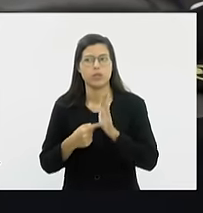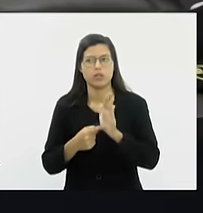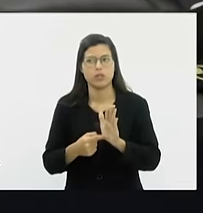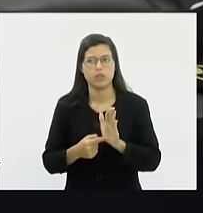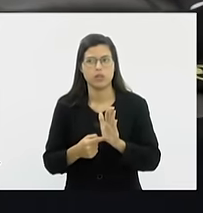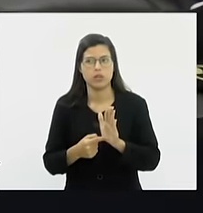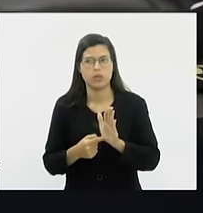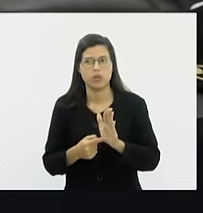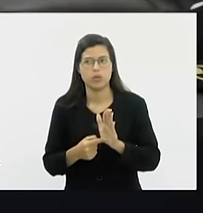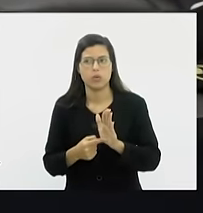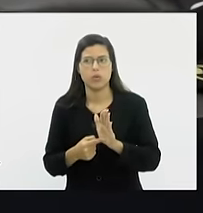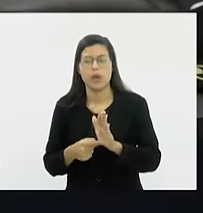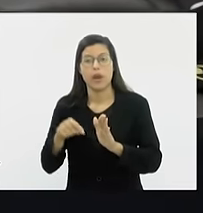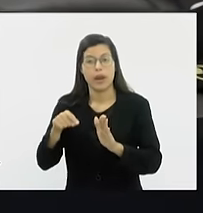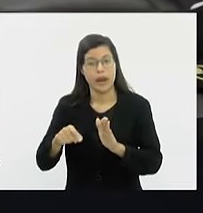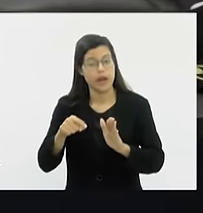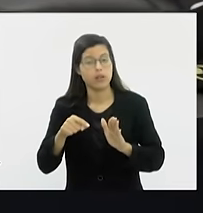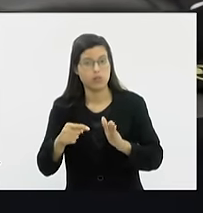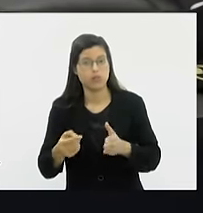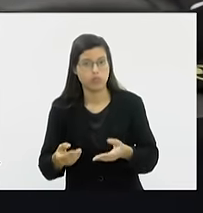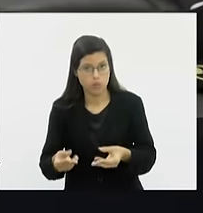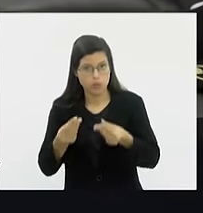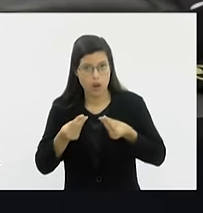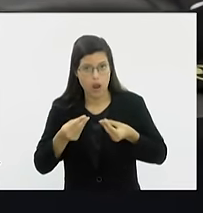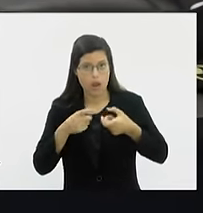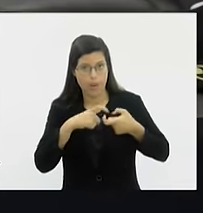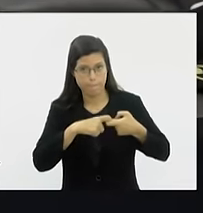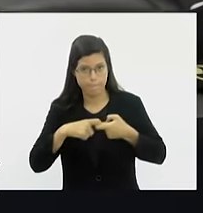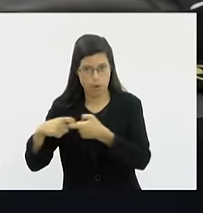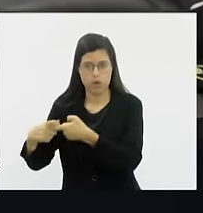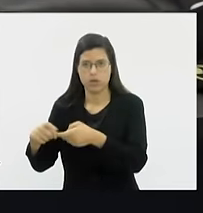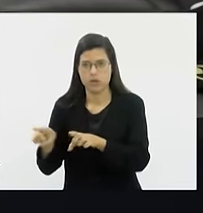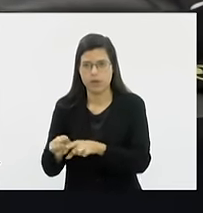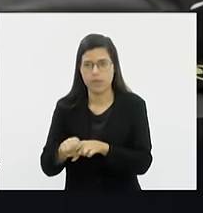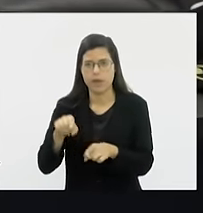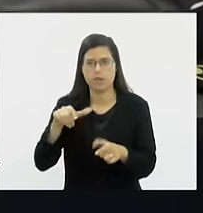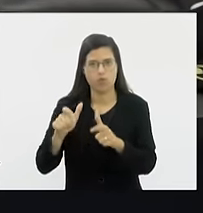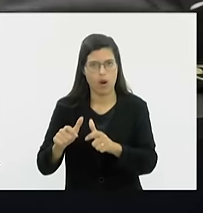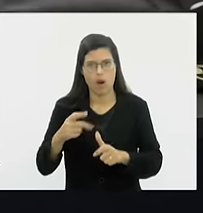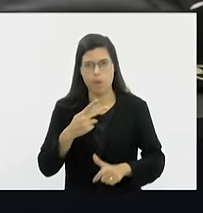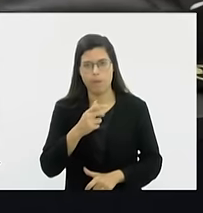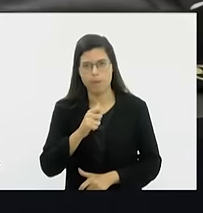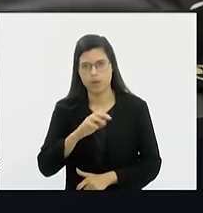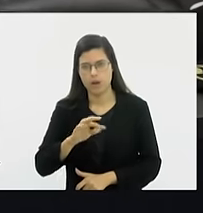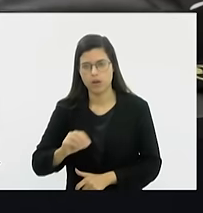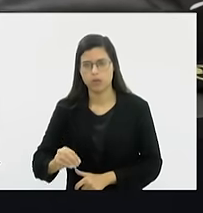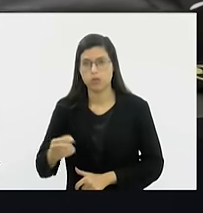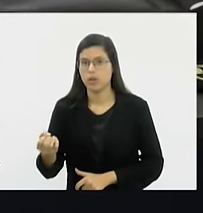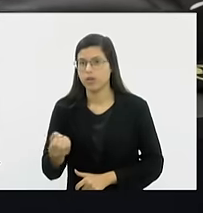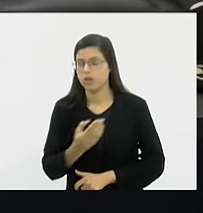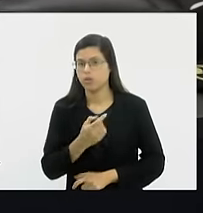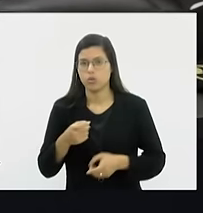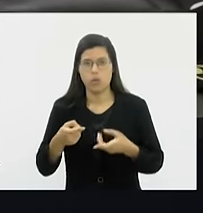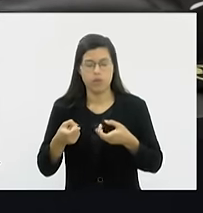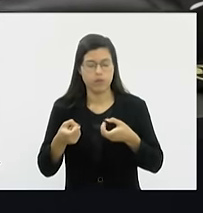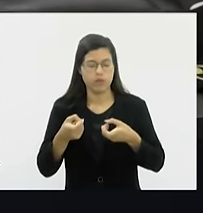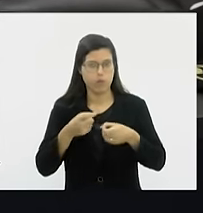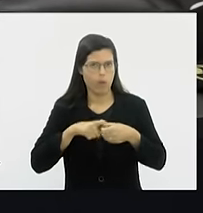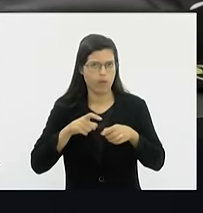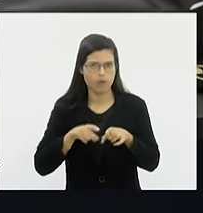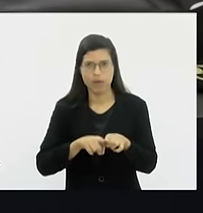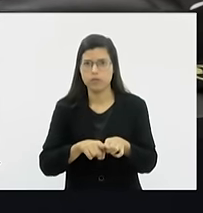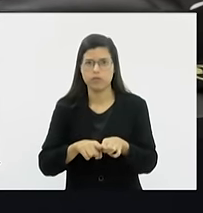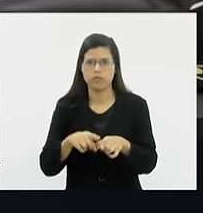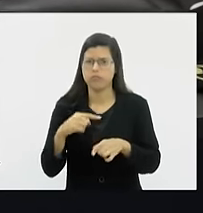nos servirem com o reboque e os pátios. Só que, nesse novo convênio, eu expliquei para ele que nós não vamos poder